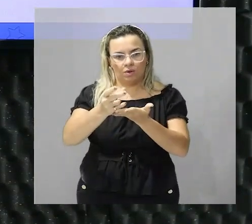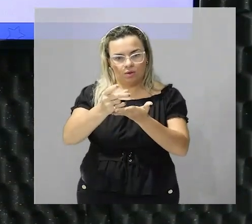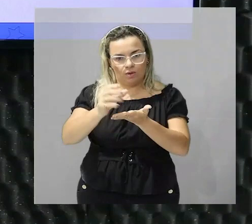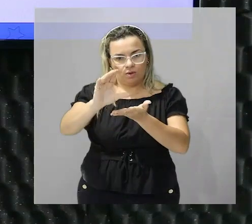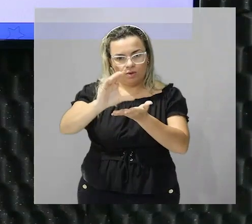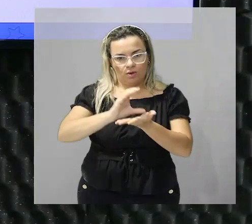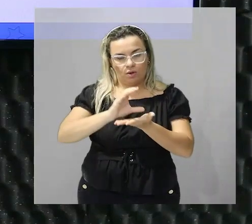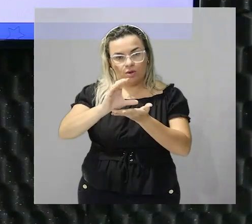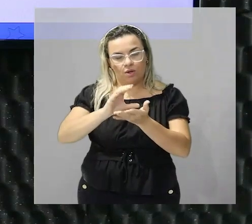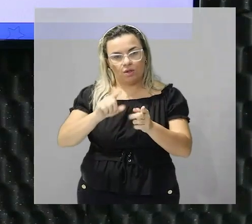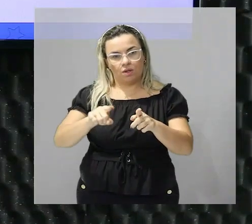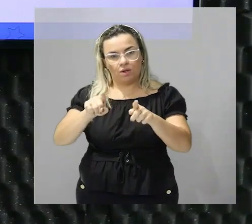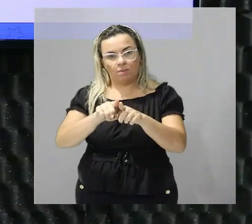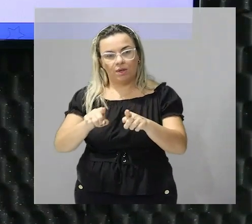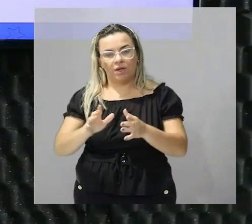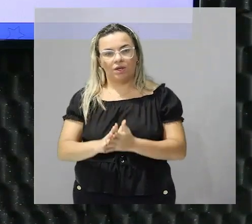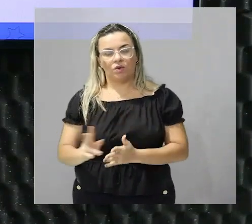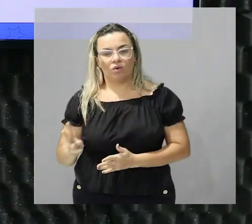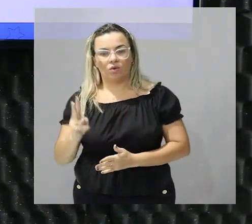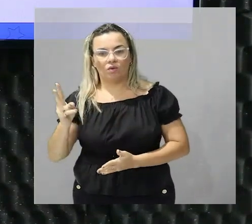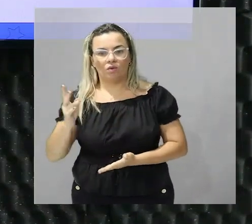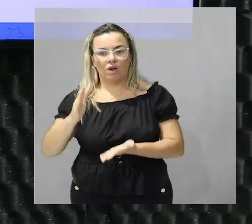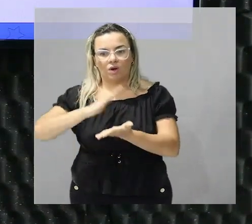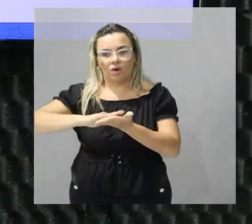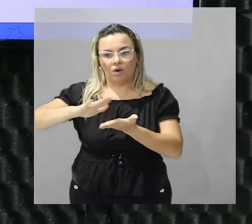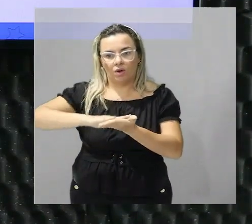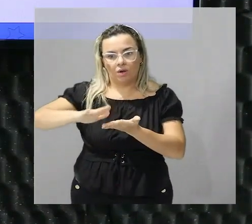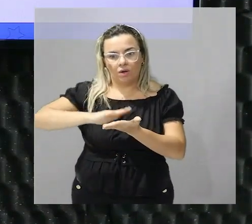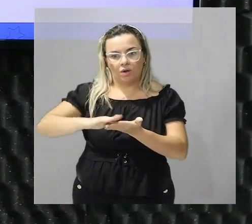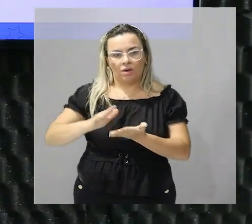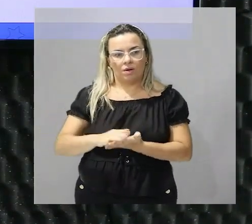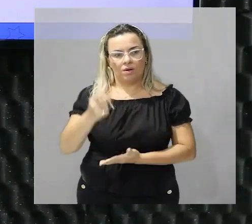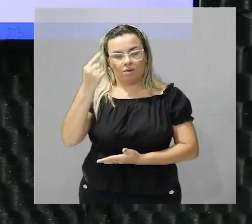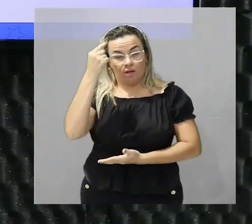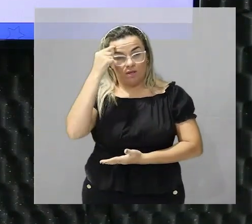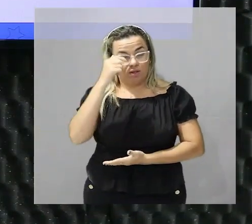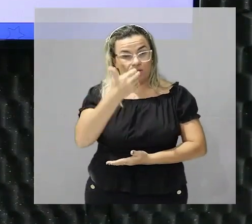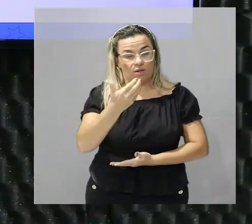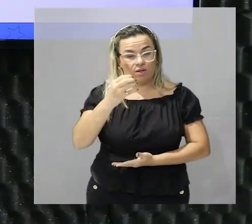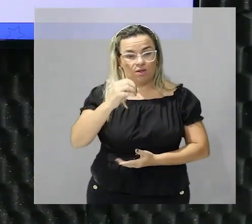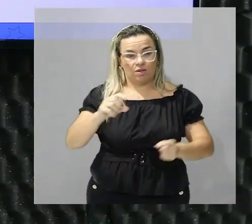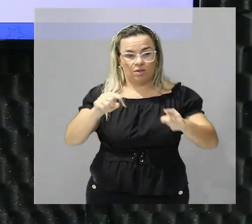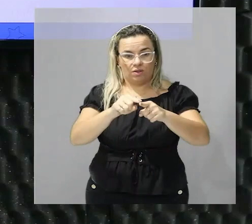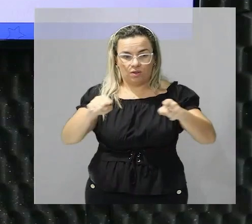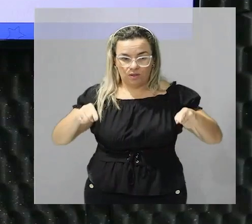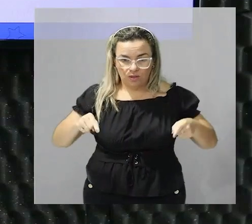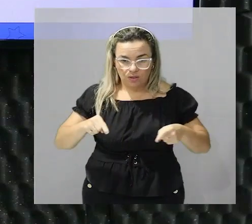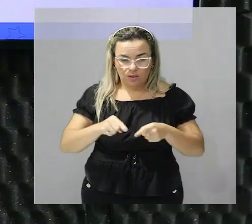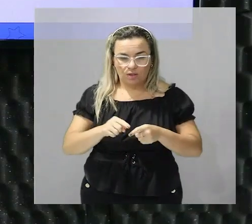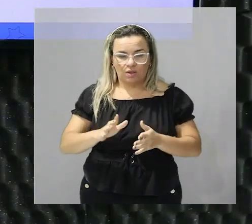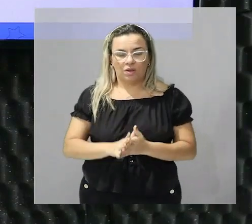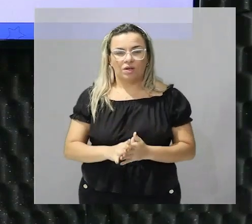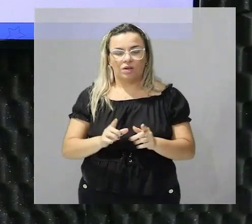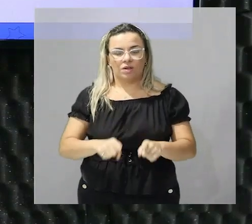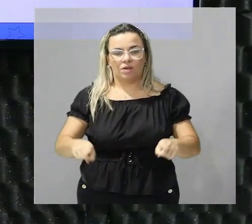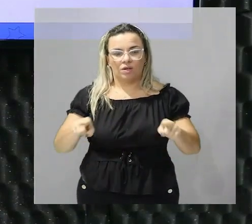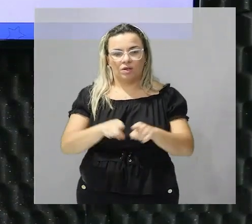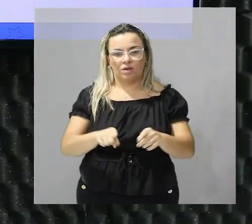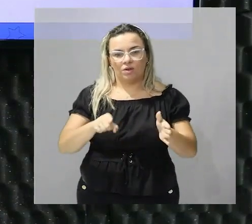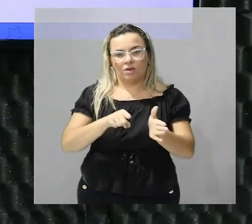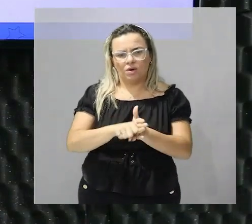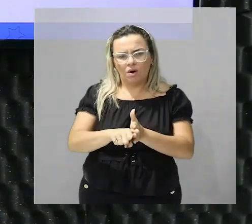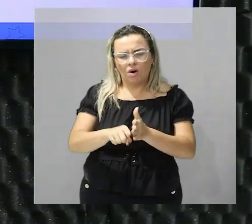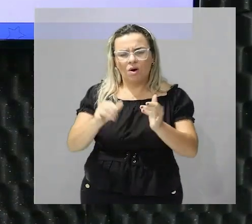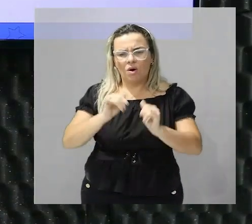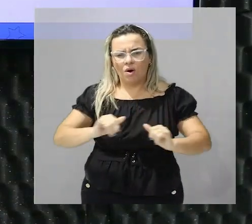e o valor gasto. Lá, veja, são 10 hectares. E a questão trouxe para nós como informação o